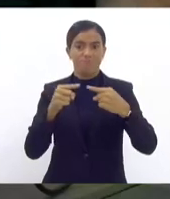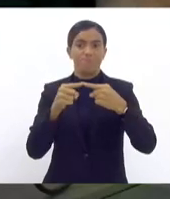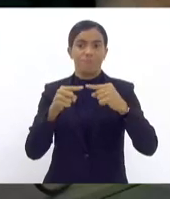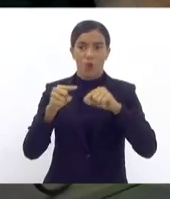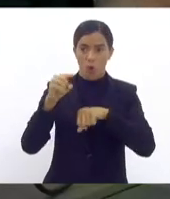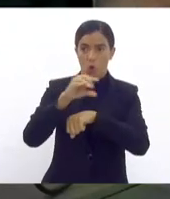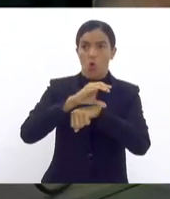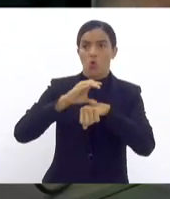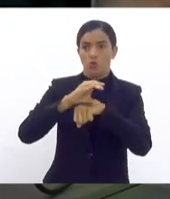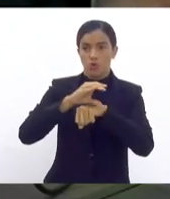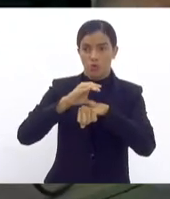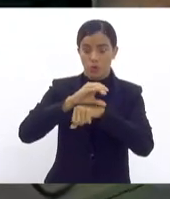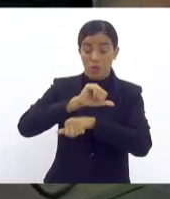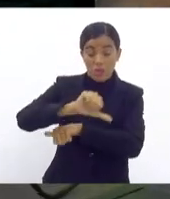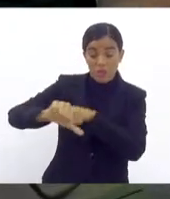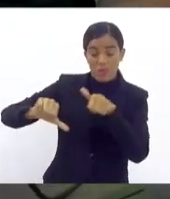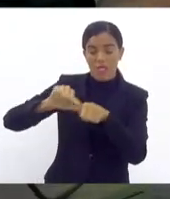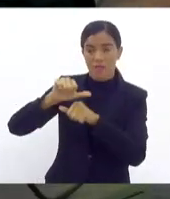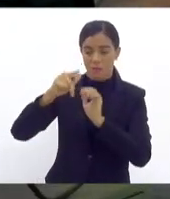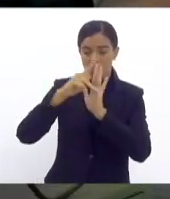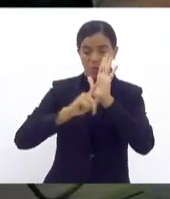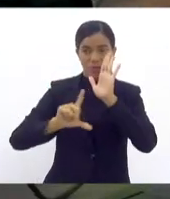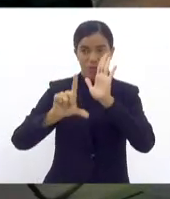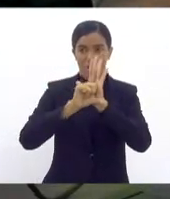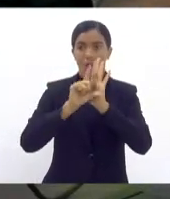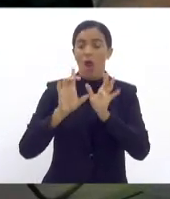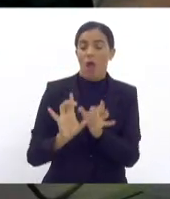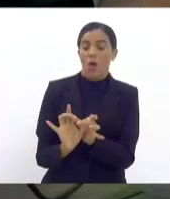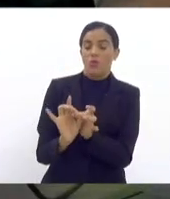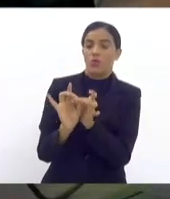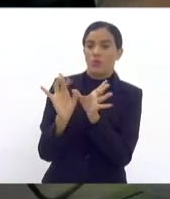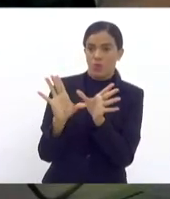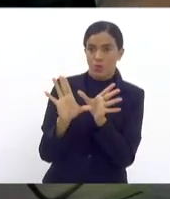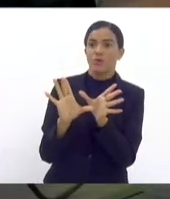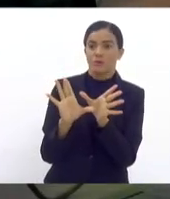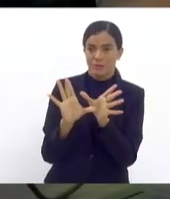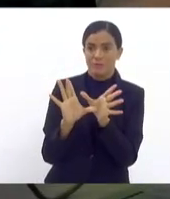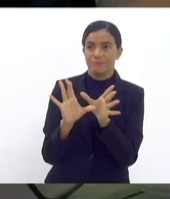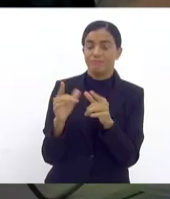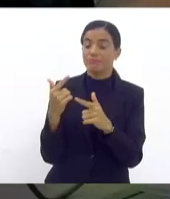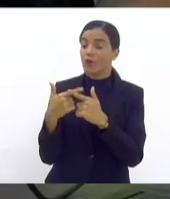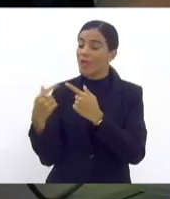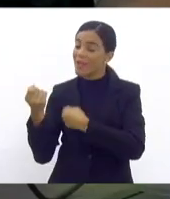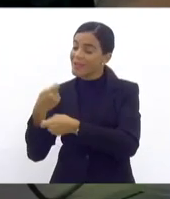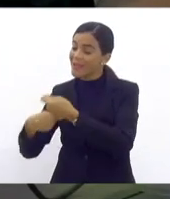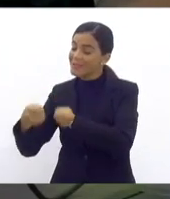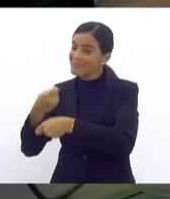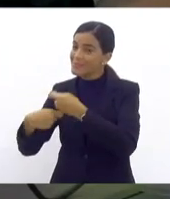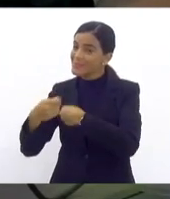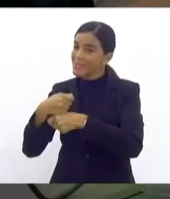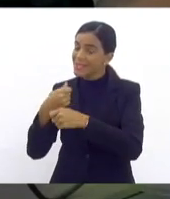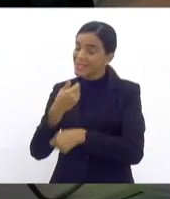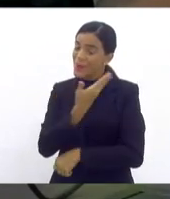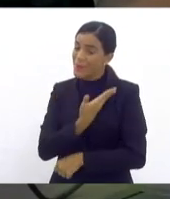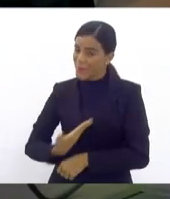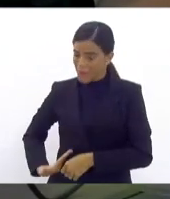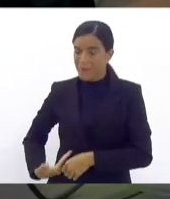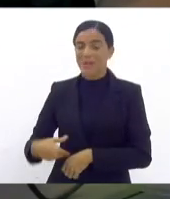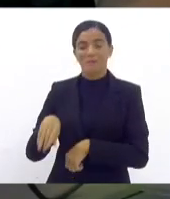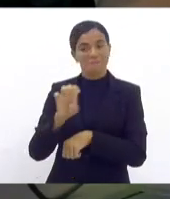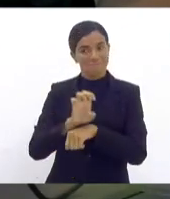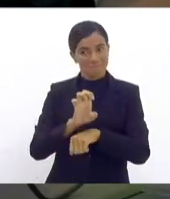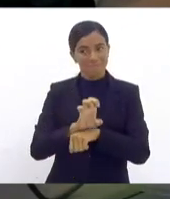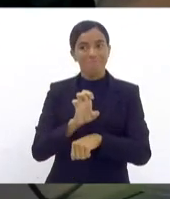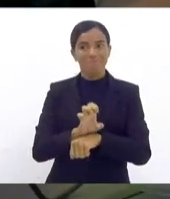emendas para transformar o projeto em autorizativo, porque ele põe em obrigação à administração pública estadual. E aí seria uma maneira